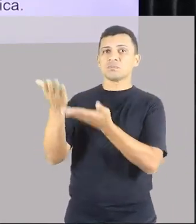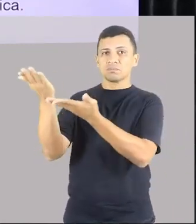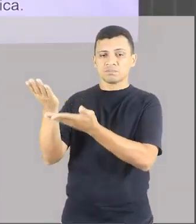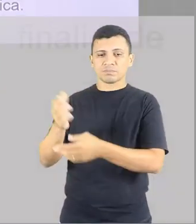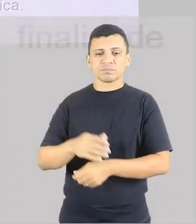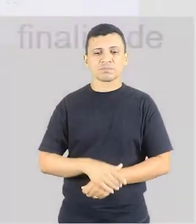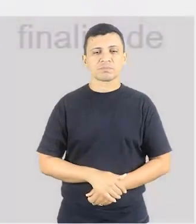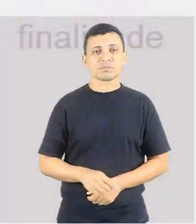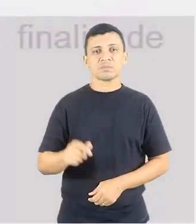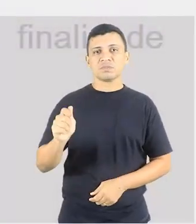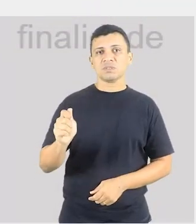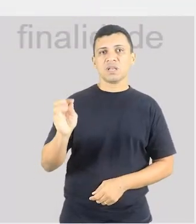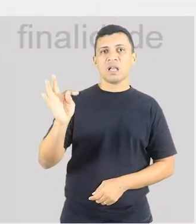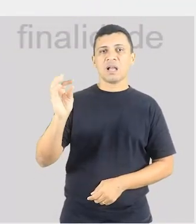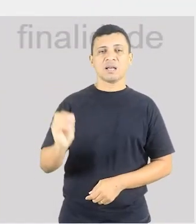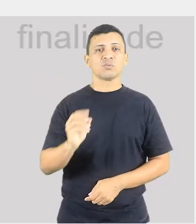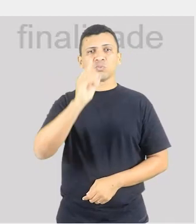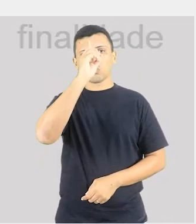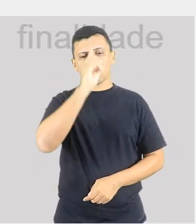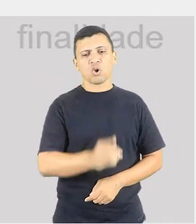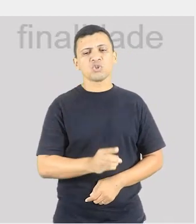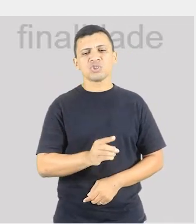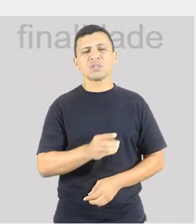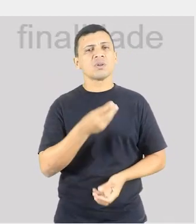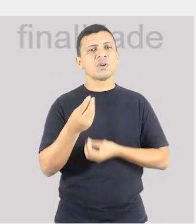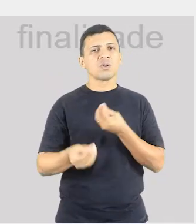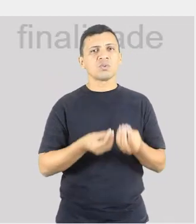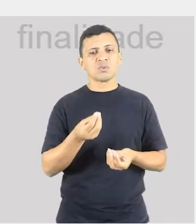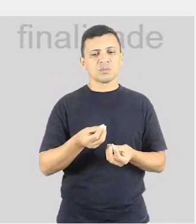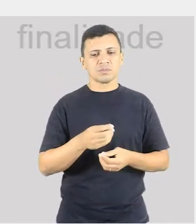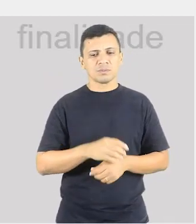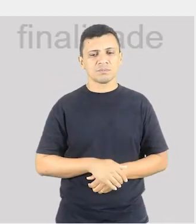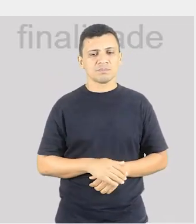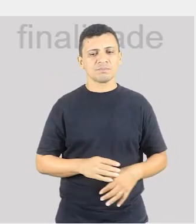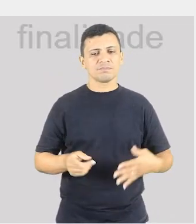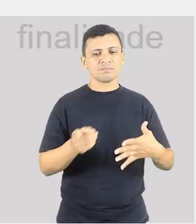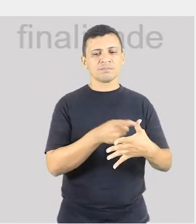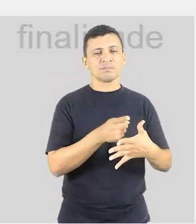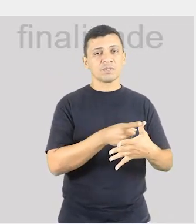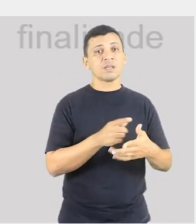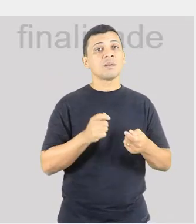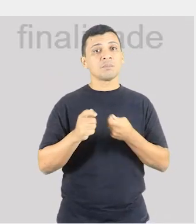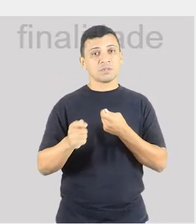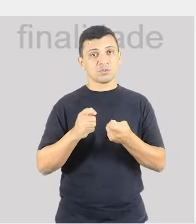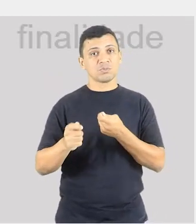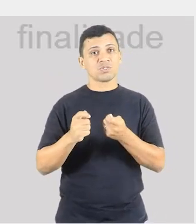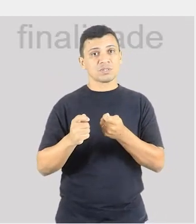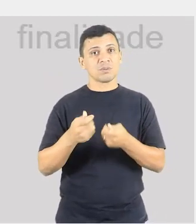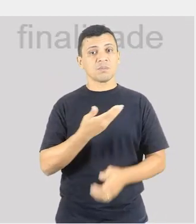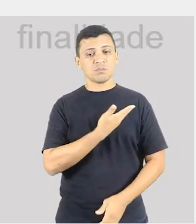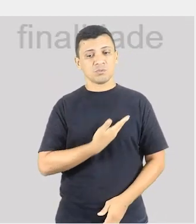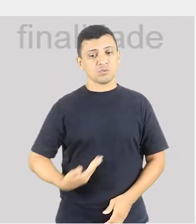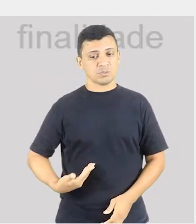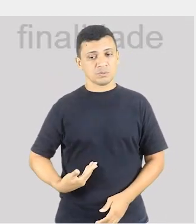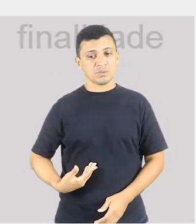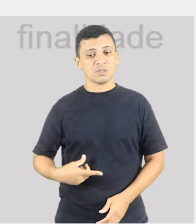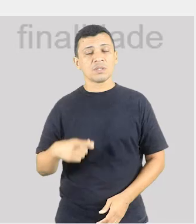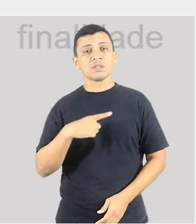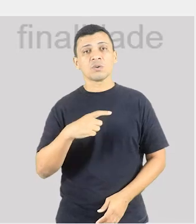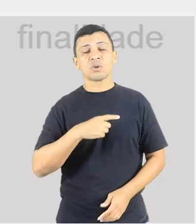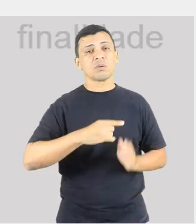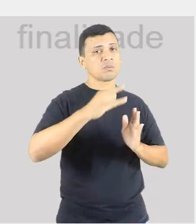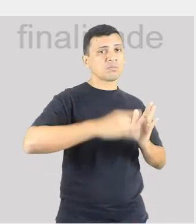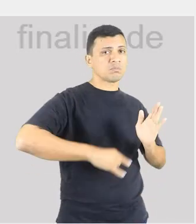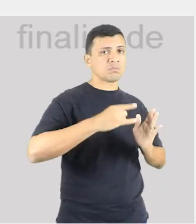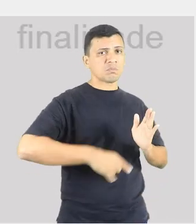considerar como atos ordinatórios como sendo aqueles editados. Letra A. pela administração pública para certificar,